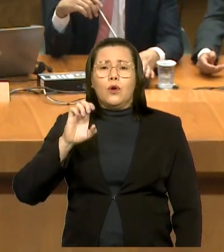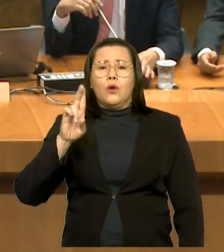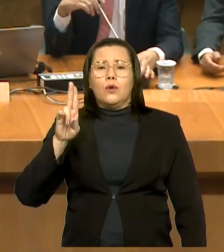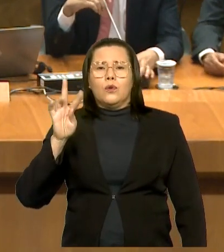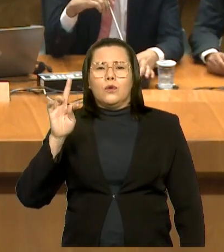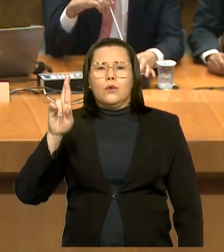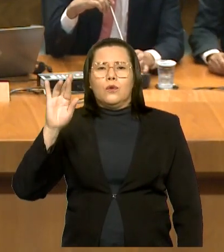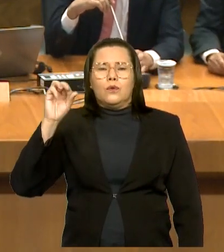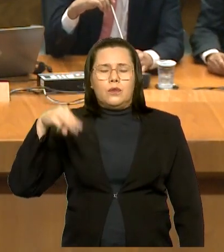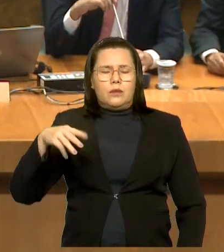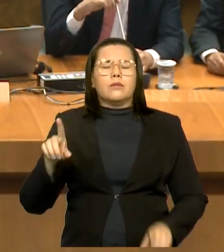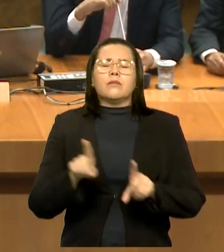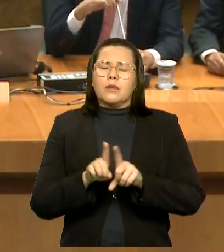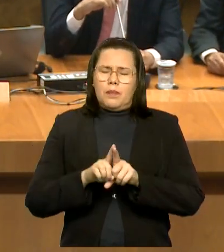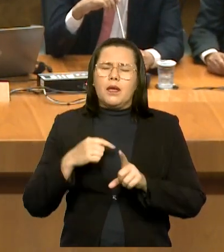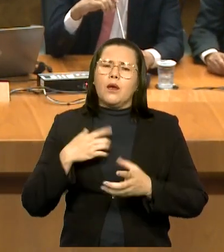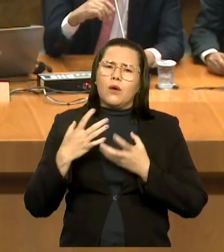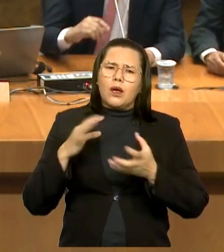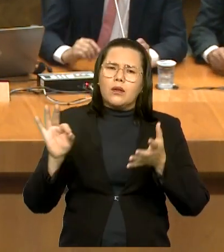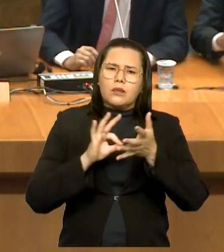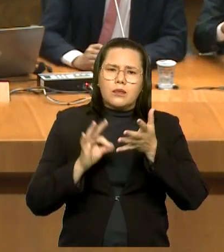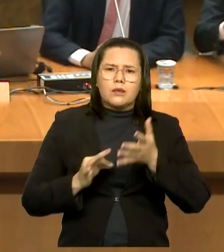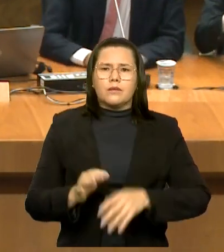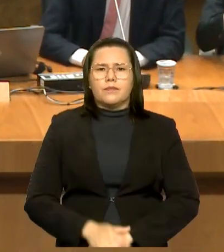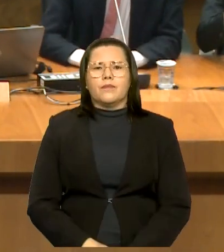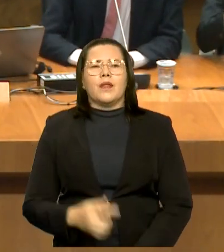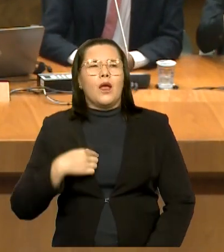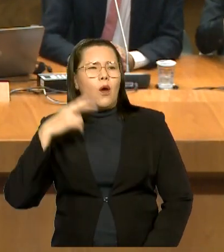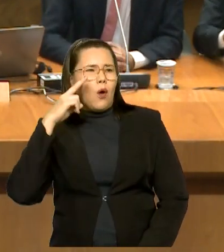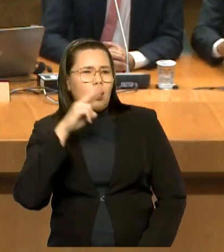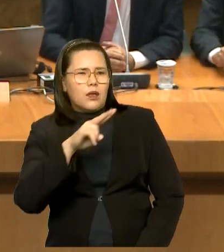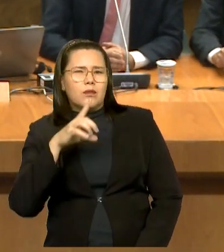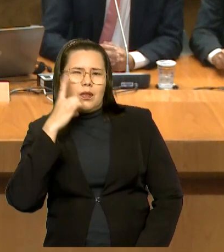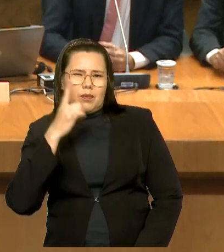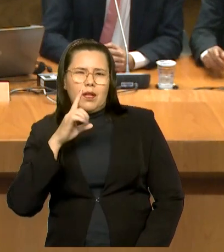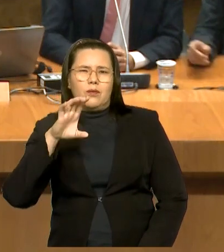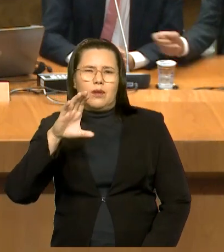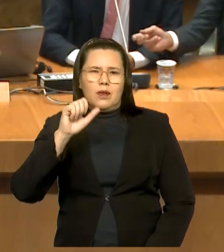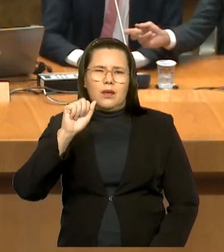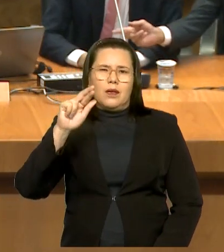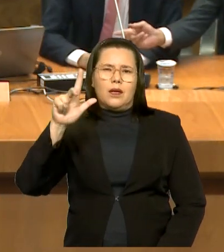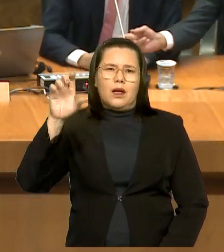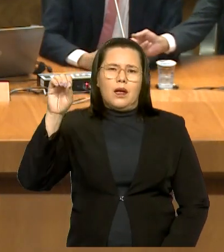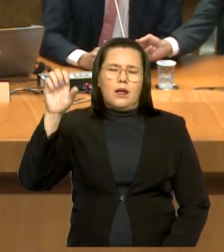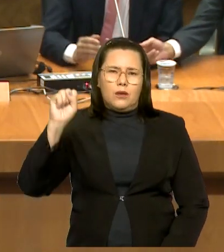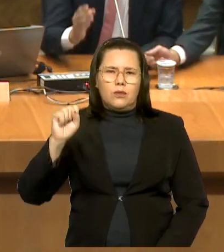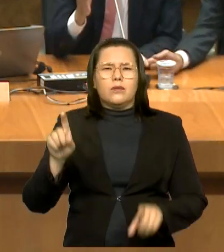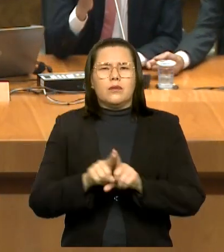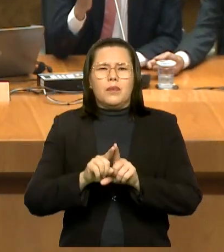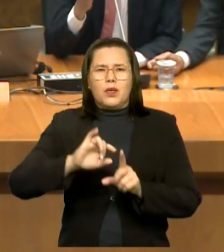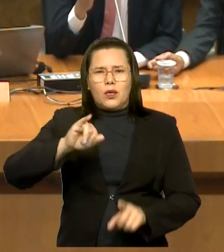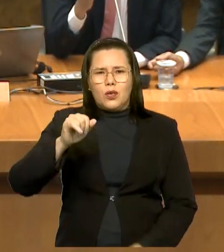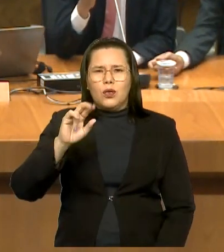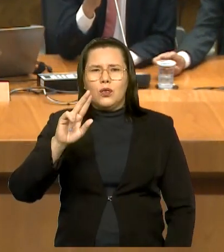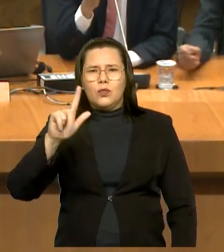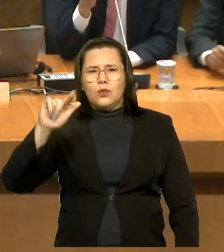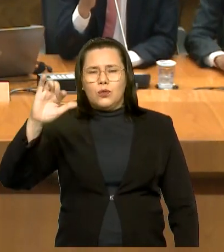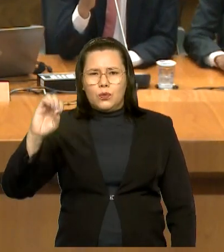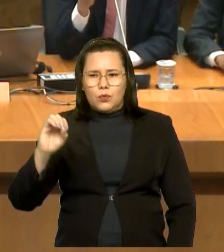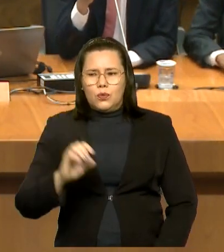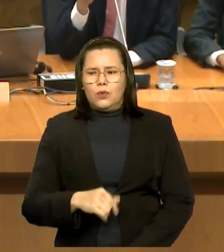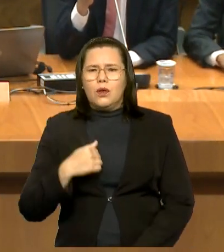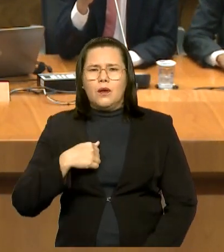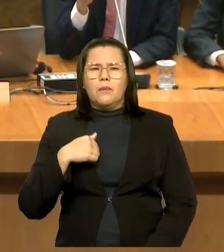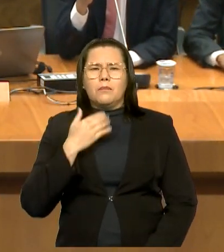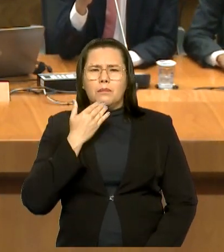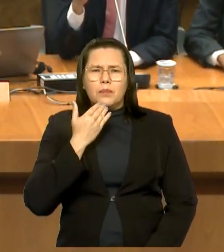registro. Eu deputado queria... Carlos Lula também, que já estou vendo ali, ligando o micro. Queria... Deputado Júlio Mendonça também. Deputado Hélio, eu já também. Queria aproveitar e pedir a subscrição